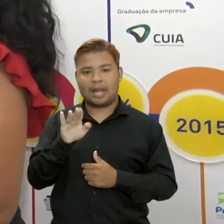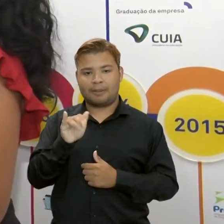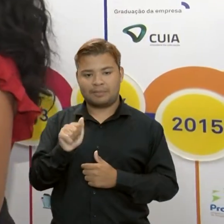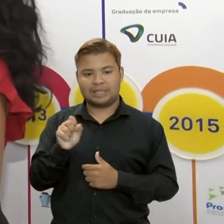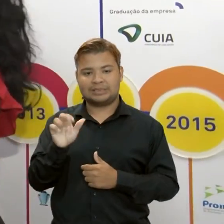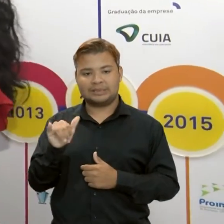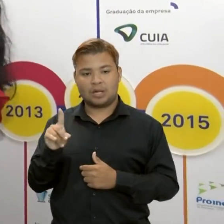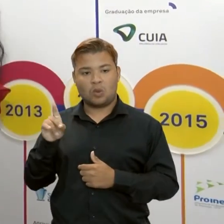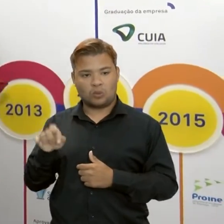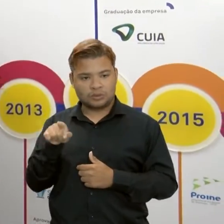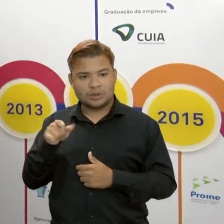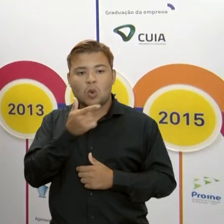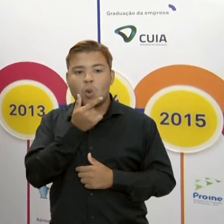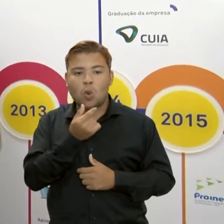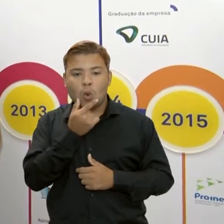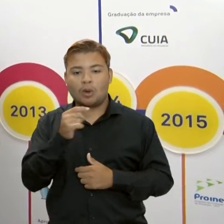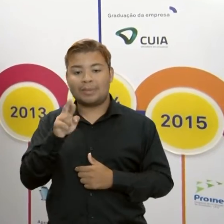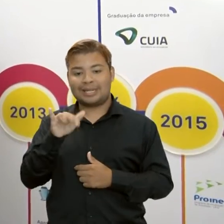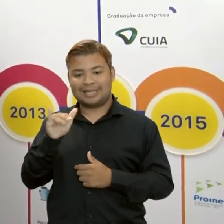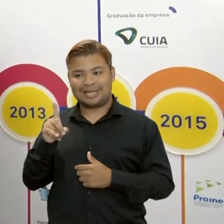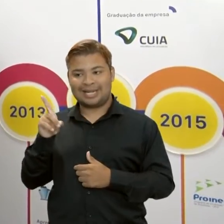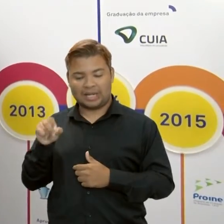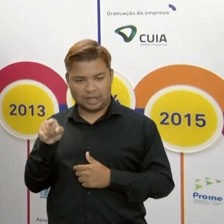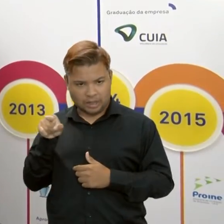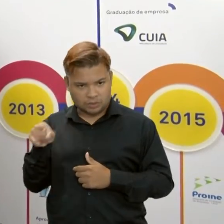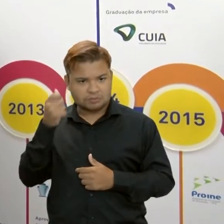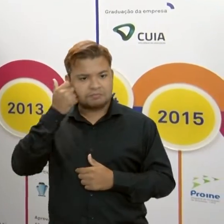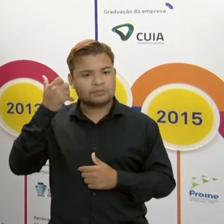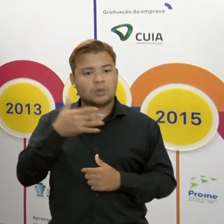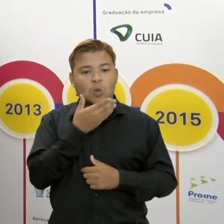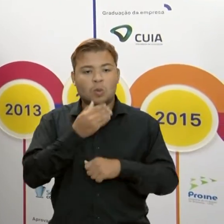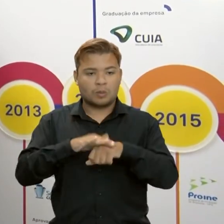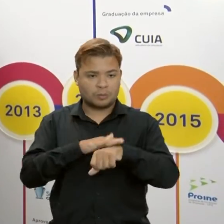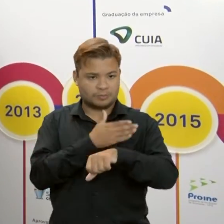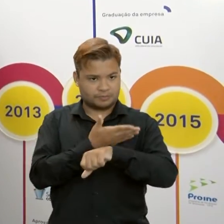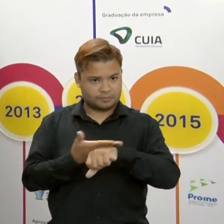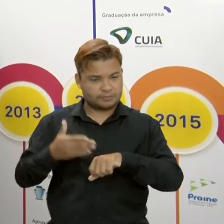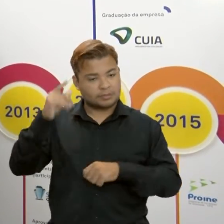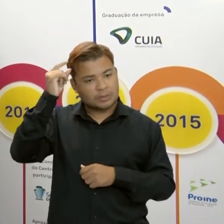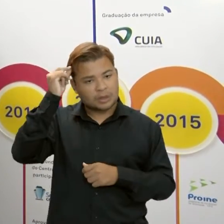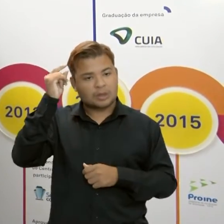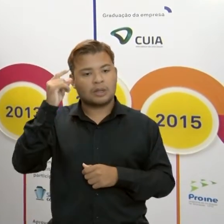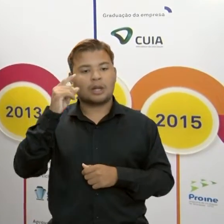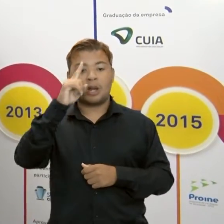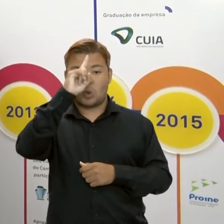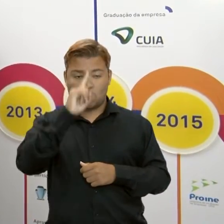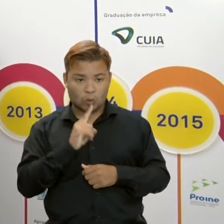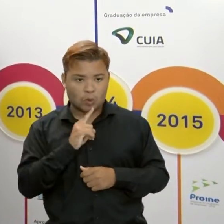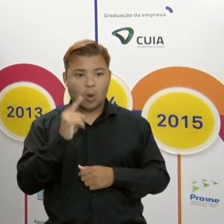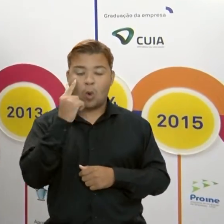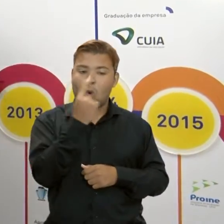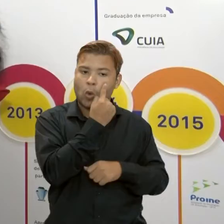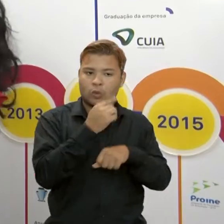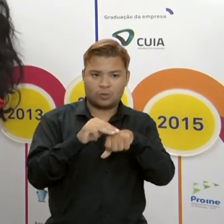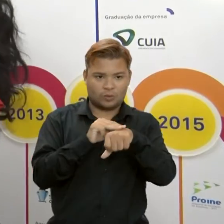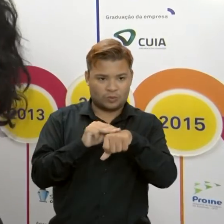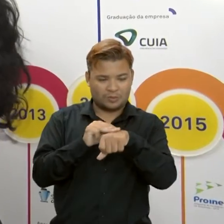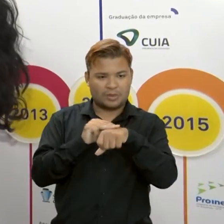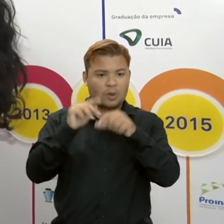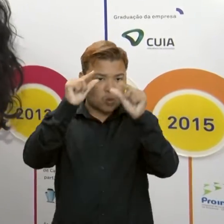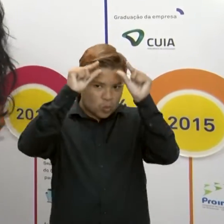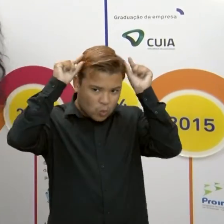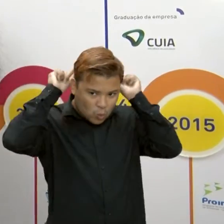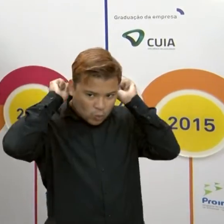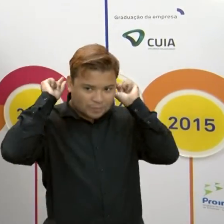ele é o Ricardo Clemente e se descreve como um homem branco, tem cabelo loiro, olhos castanhos e o cabelo curto.